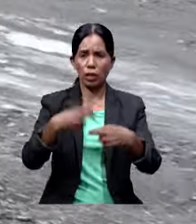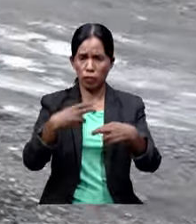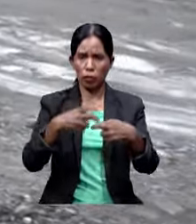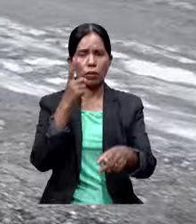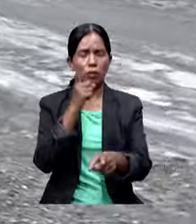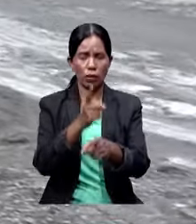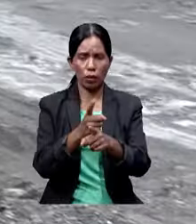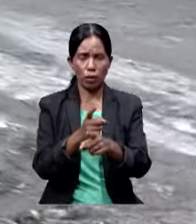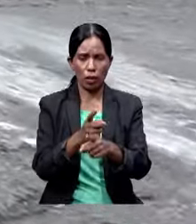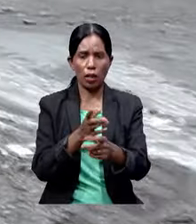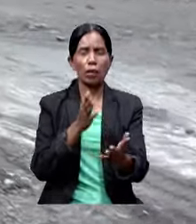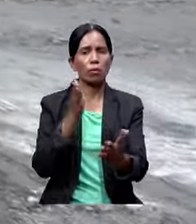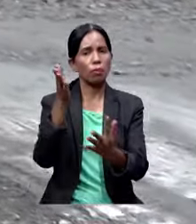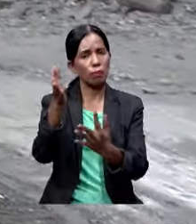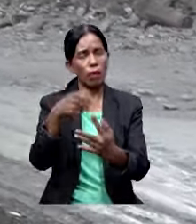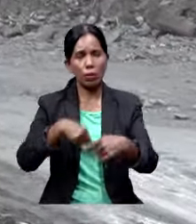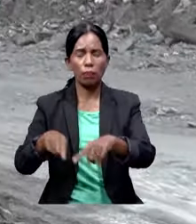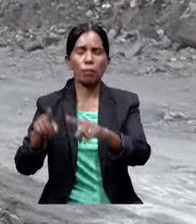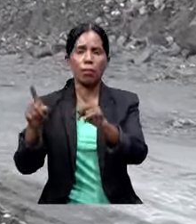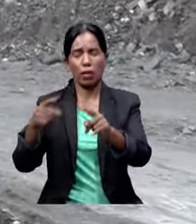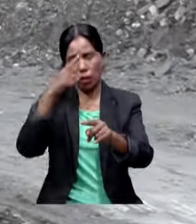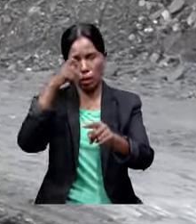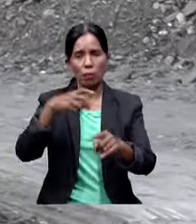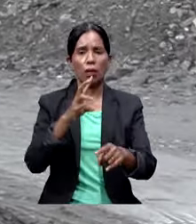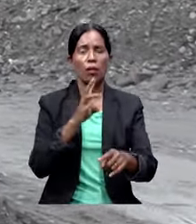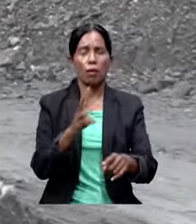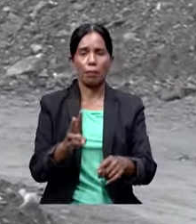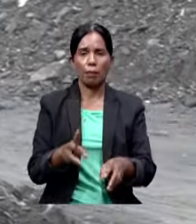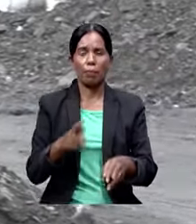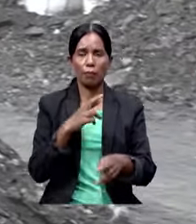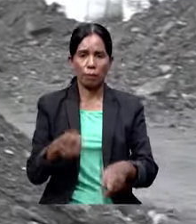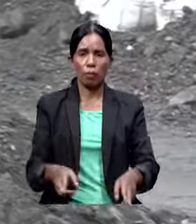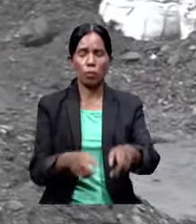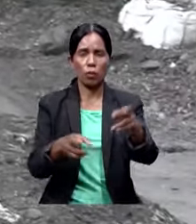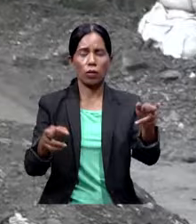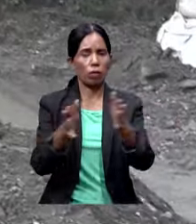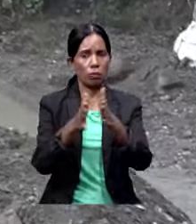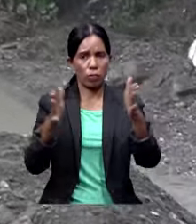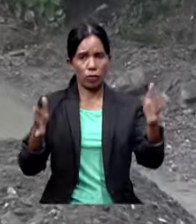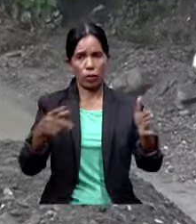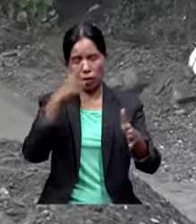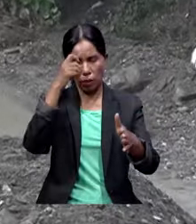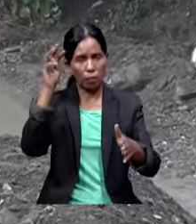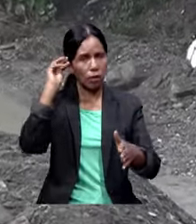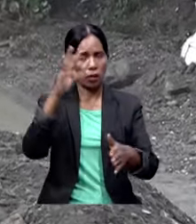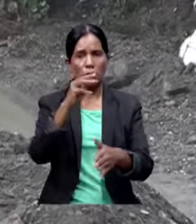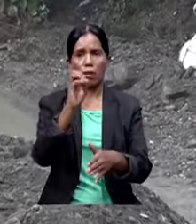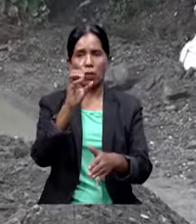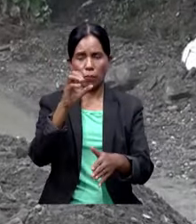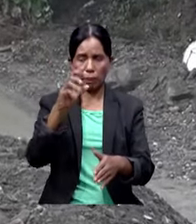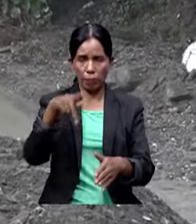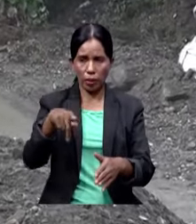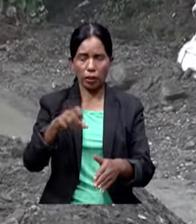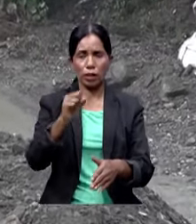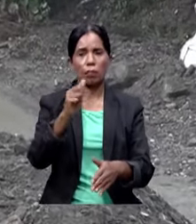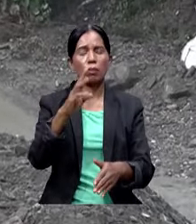tepes ato ultrapassa tamba mota tun ho volume bot. Relaciona o situação ne ministro obras públicas Samuel Marçal